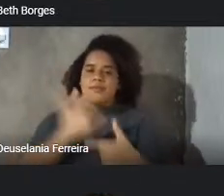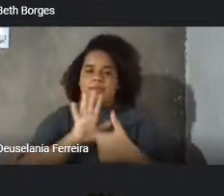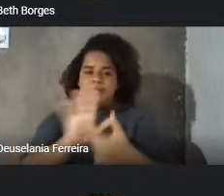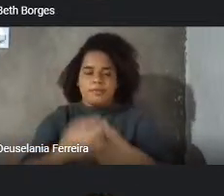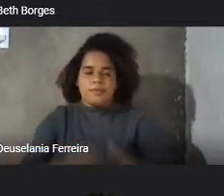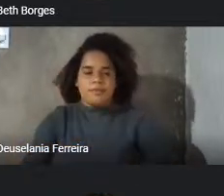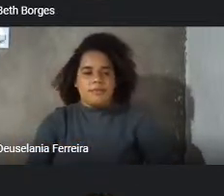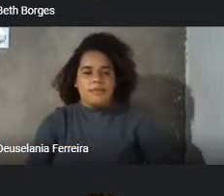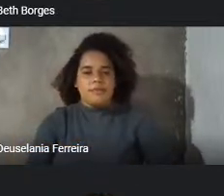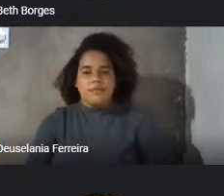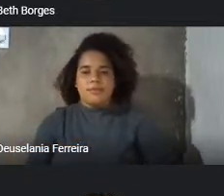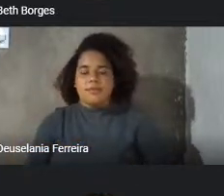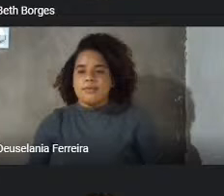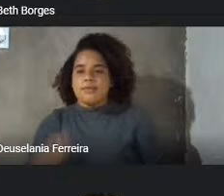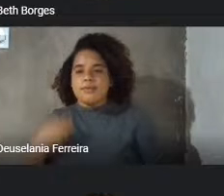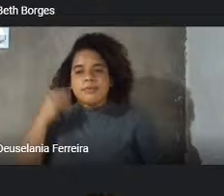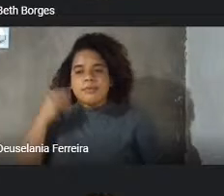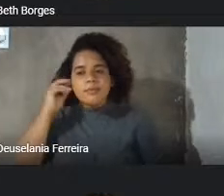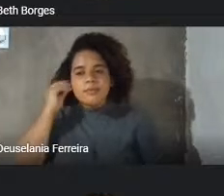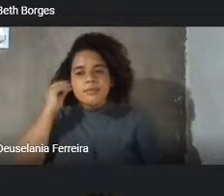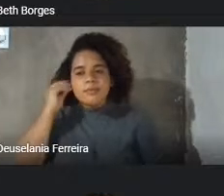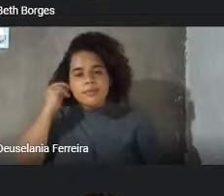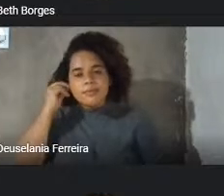pode passar?